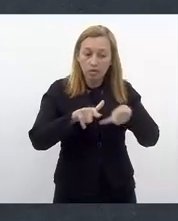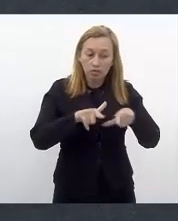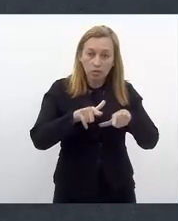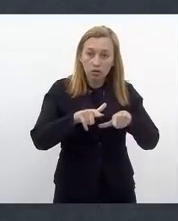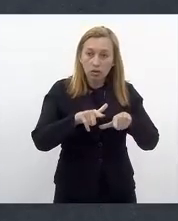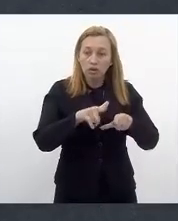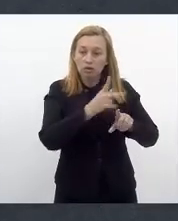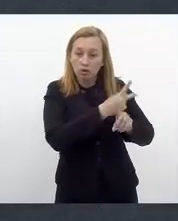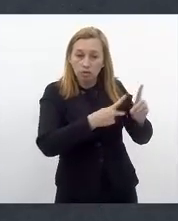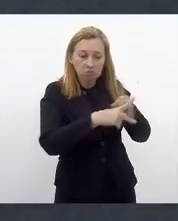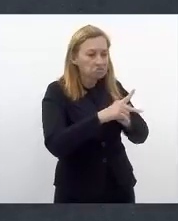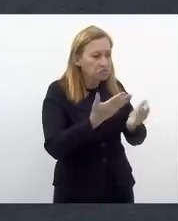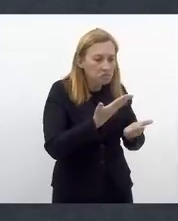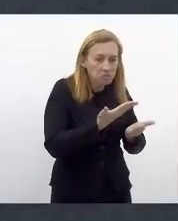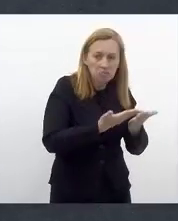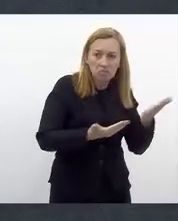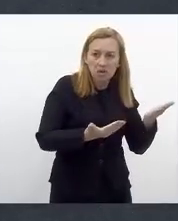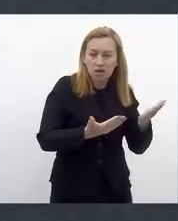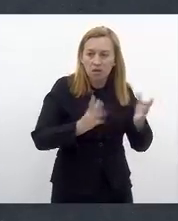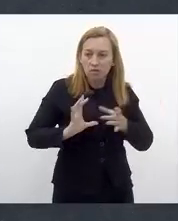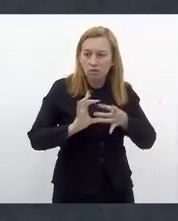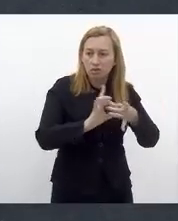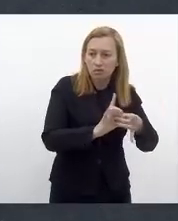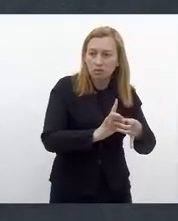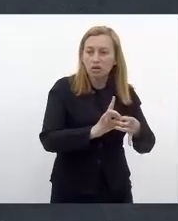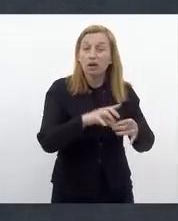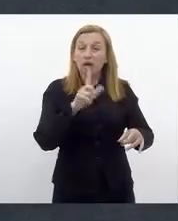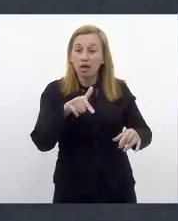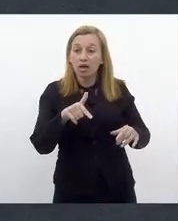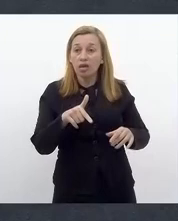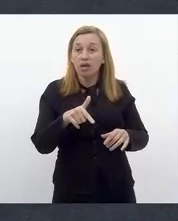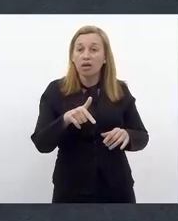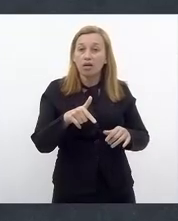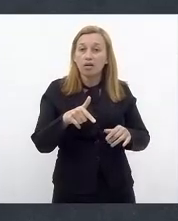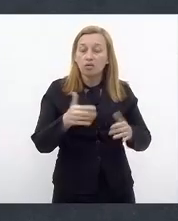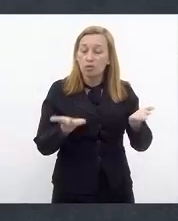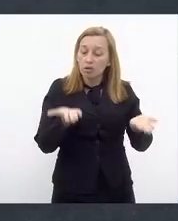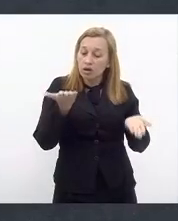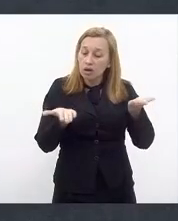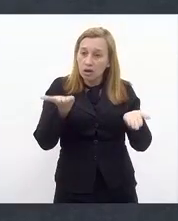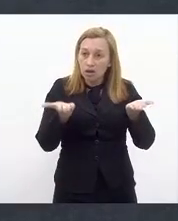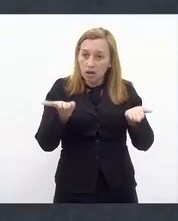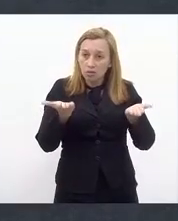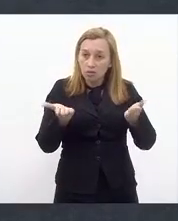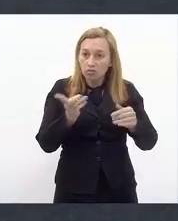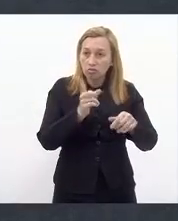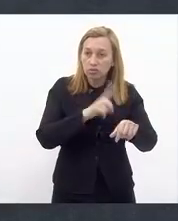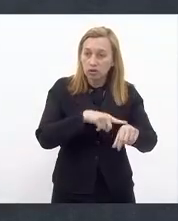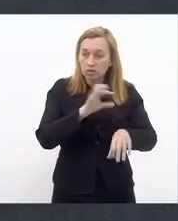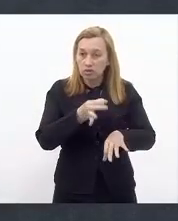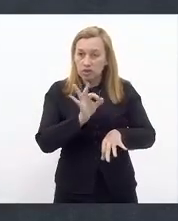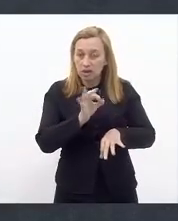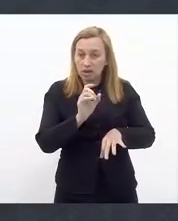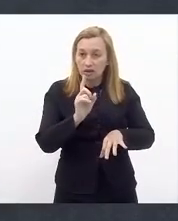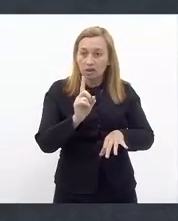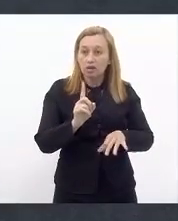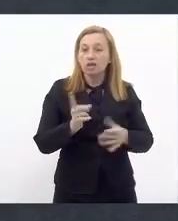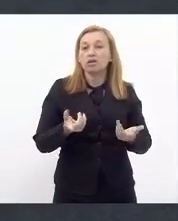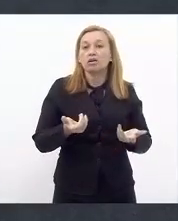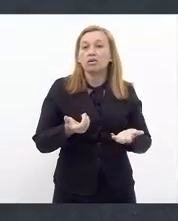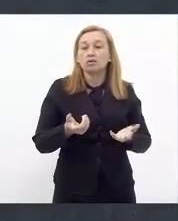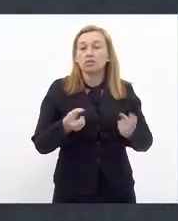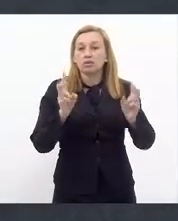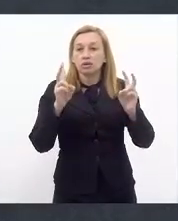Não perca mais suas receitas vinculadas porque isso o que vai dar o equilibrio no longo prazo não é a insistente